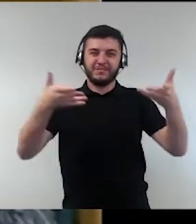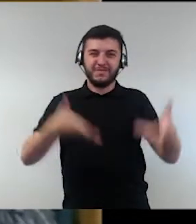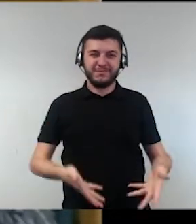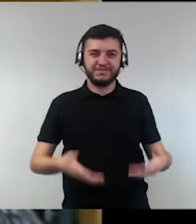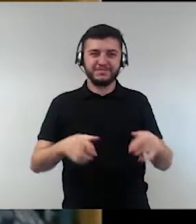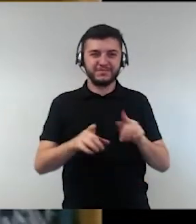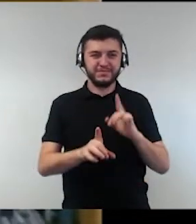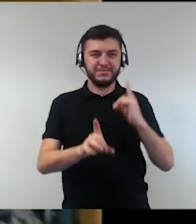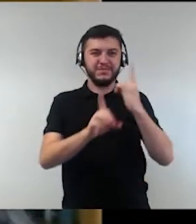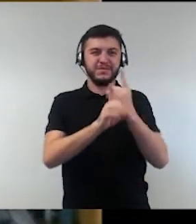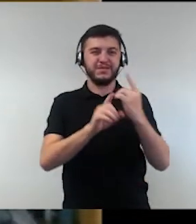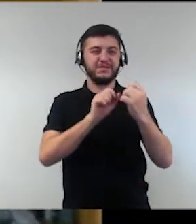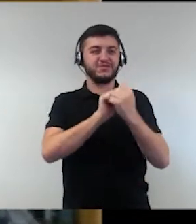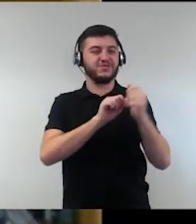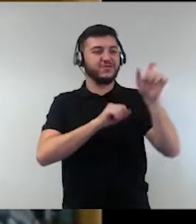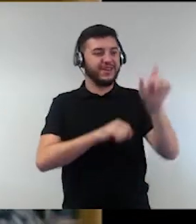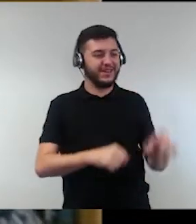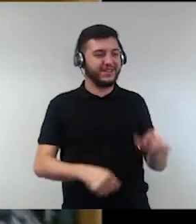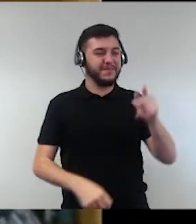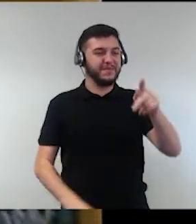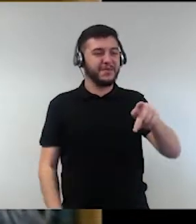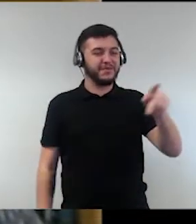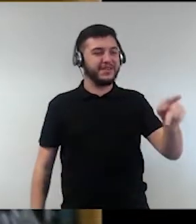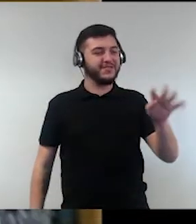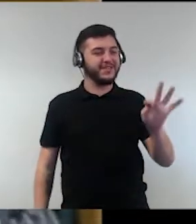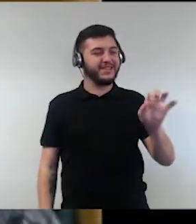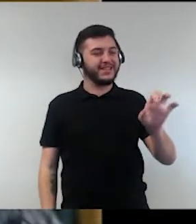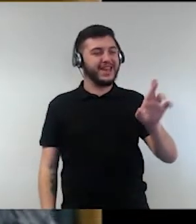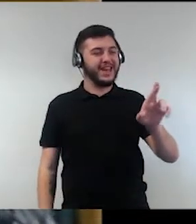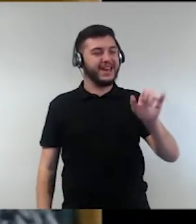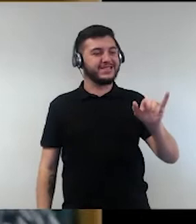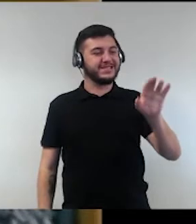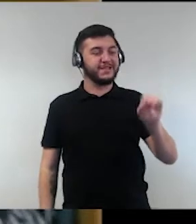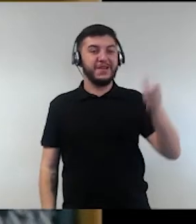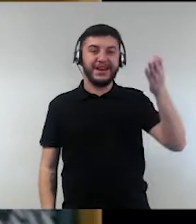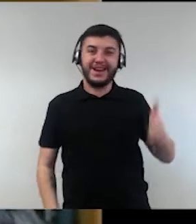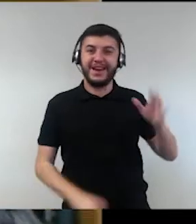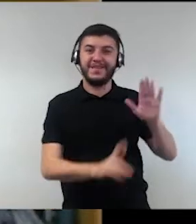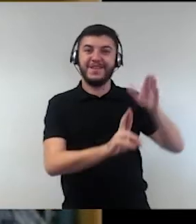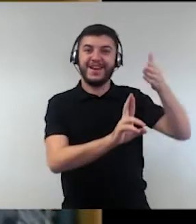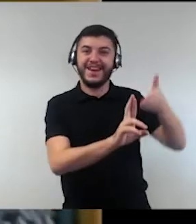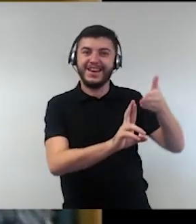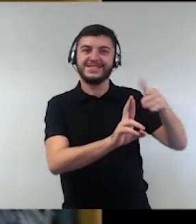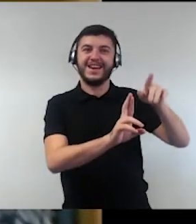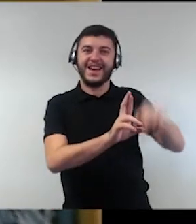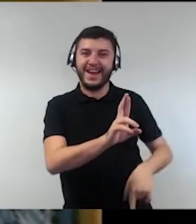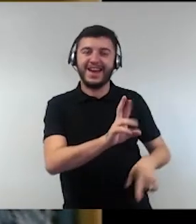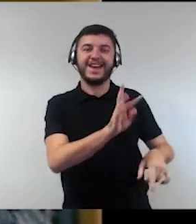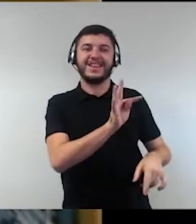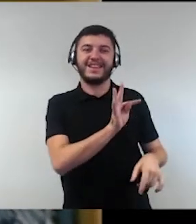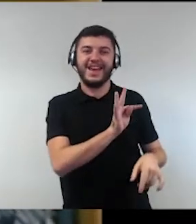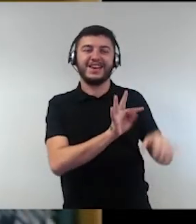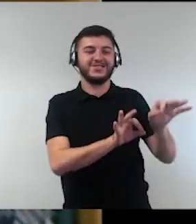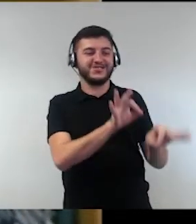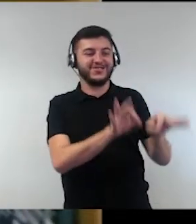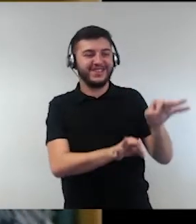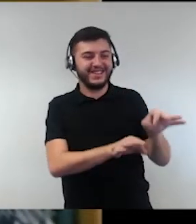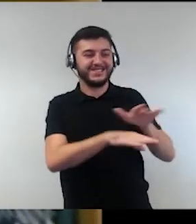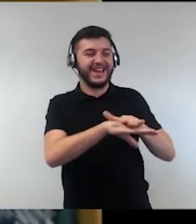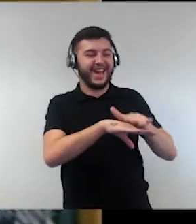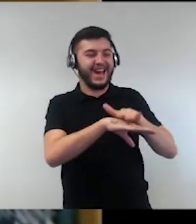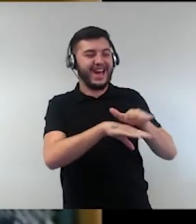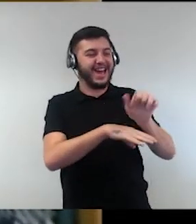professor Tércio, que para mim é uma referência ética, afetiva, jurídica, ele é um gigante